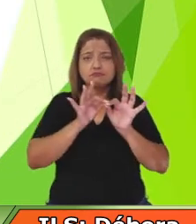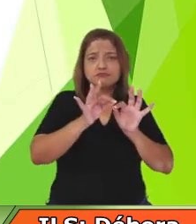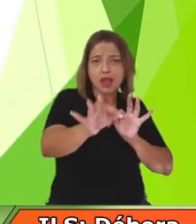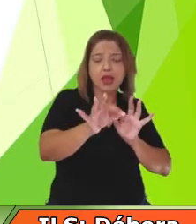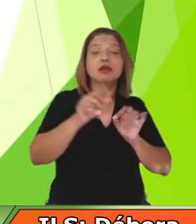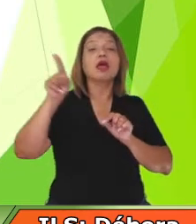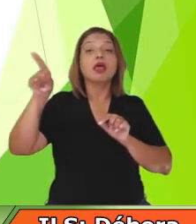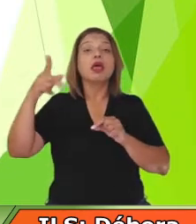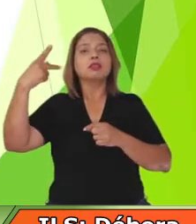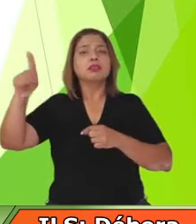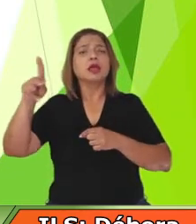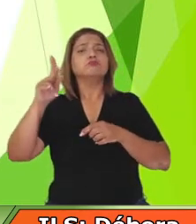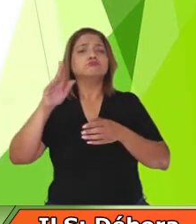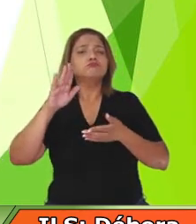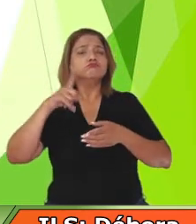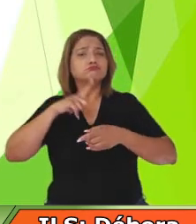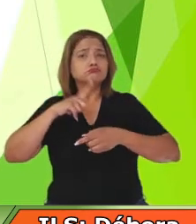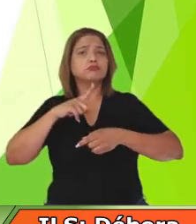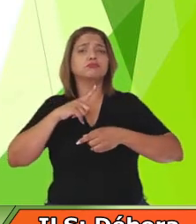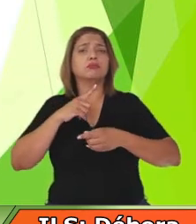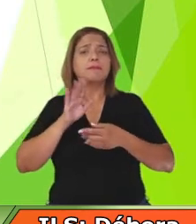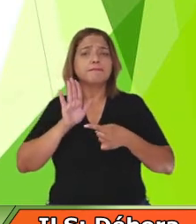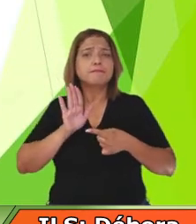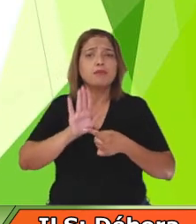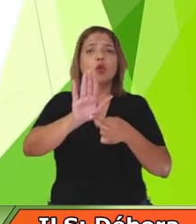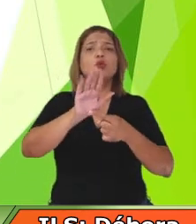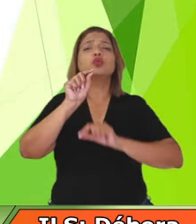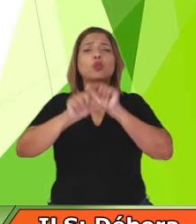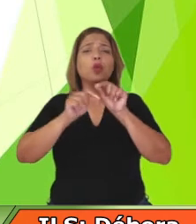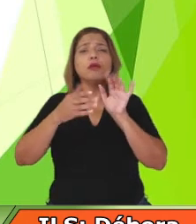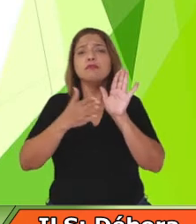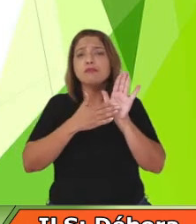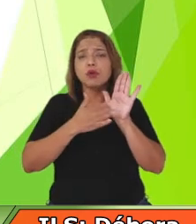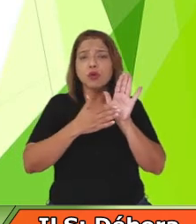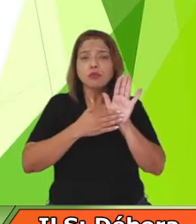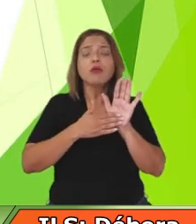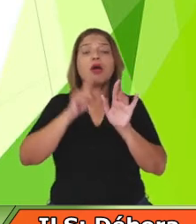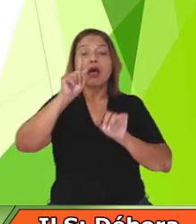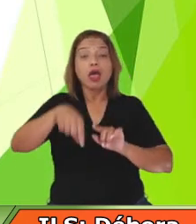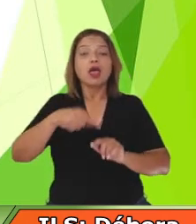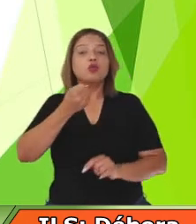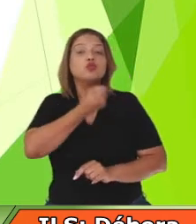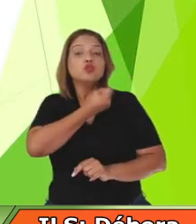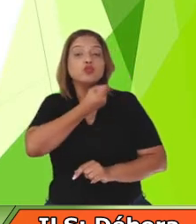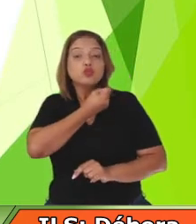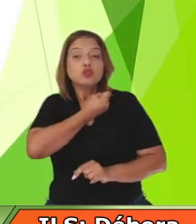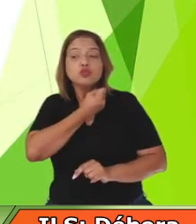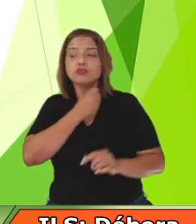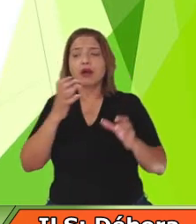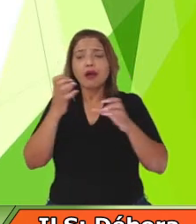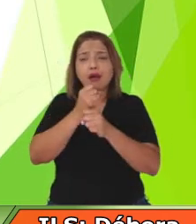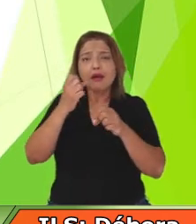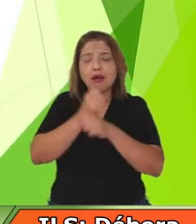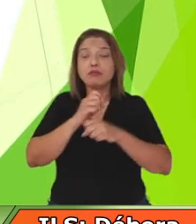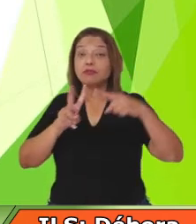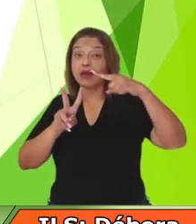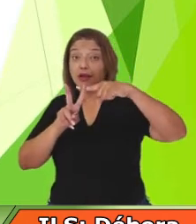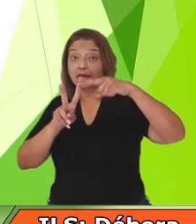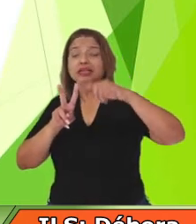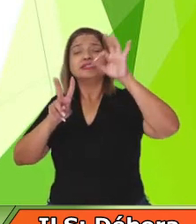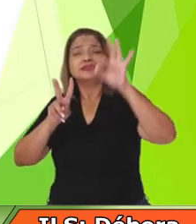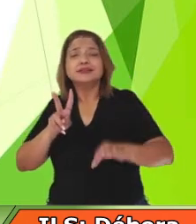de cálculo de raiz quadrada aproximada de um número natural, que não seja um